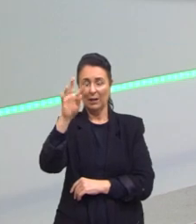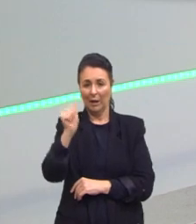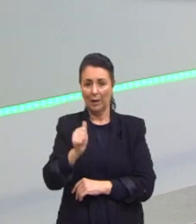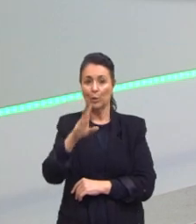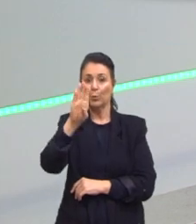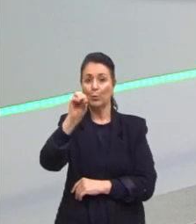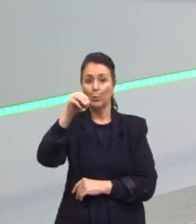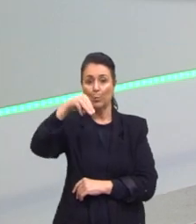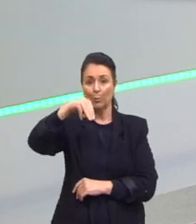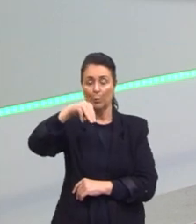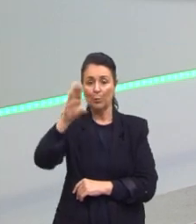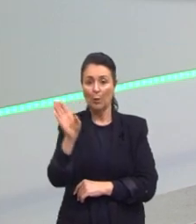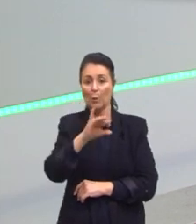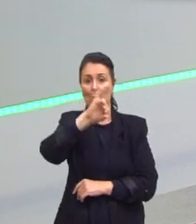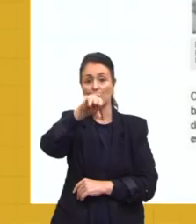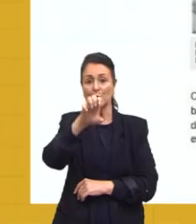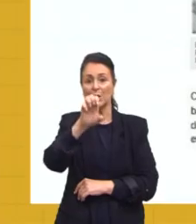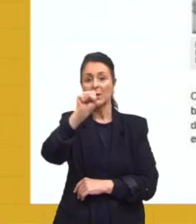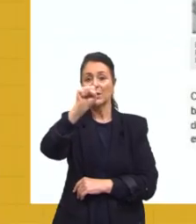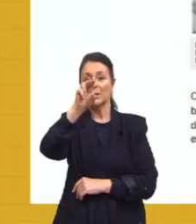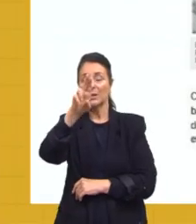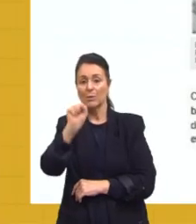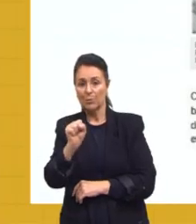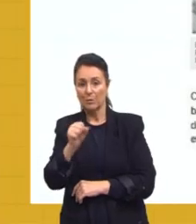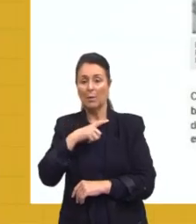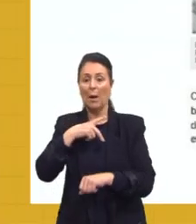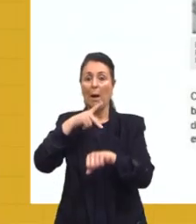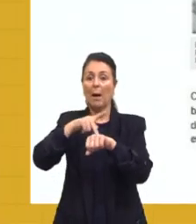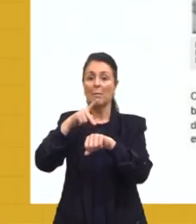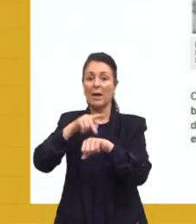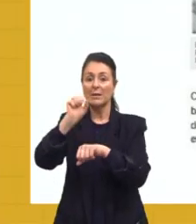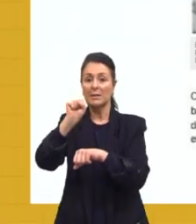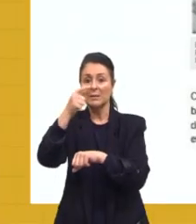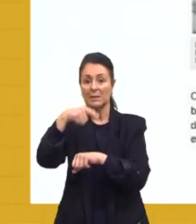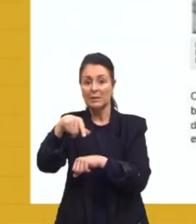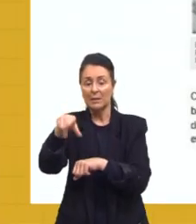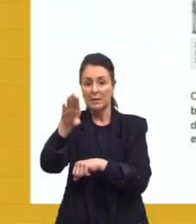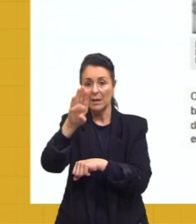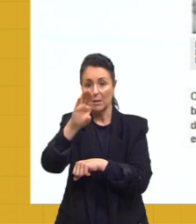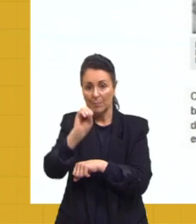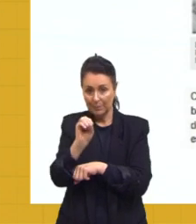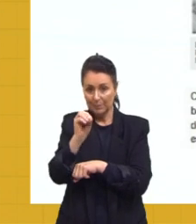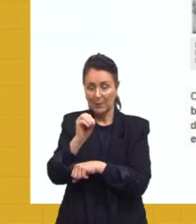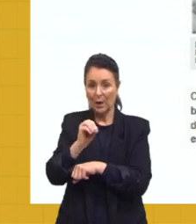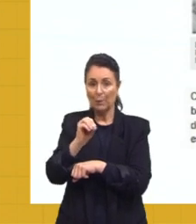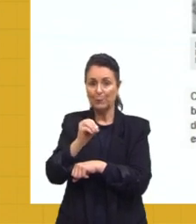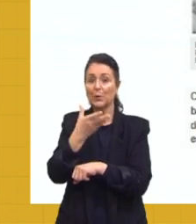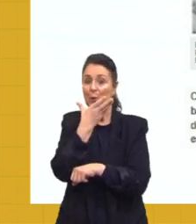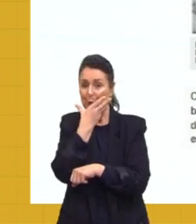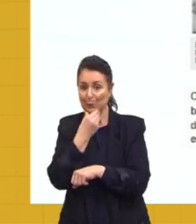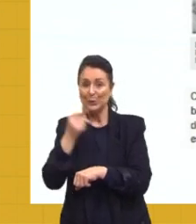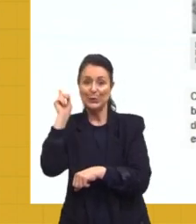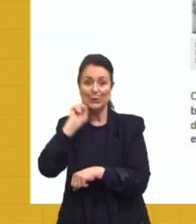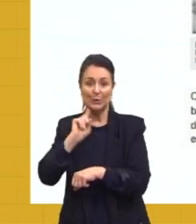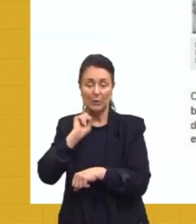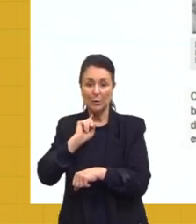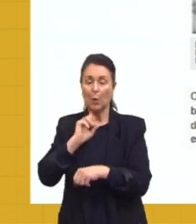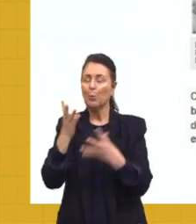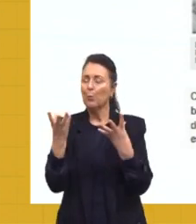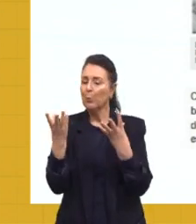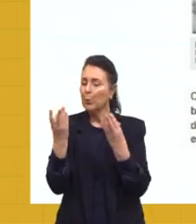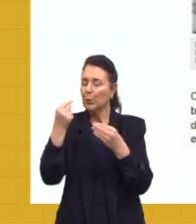em Congonhas esculpida em Pedra Sabão por Aleijadinho profundamente religiosa sua